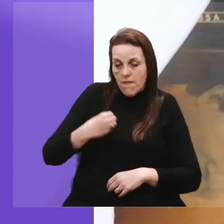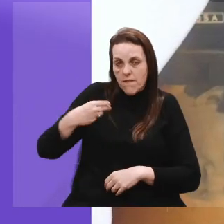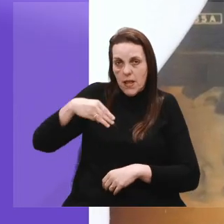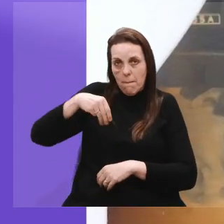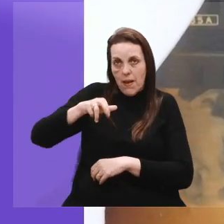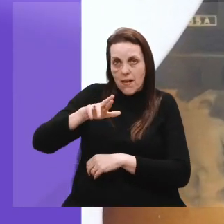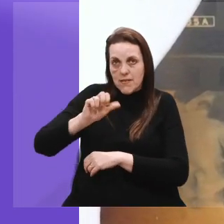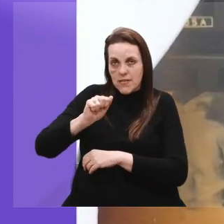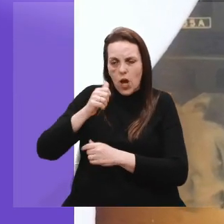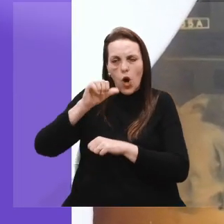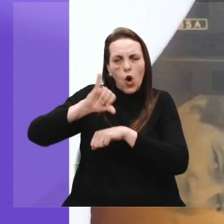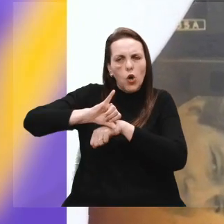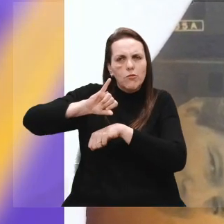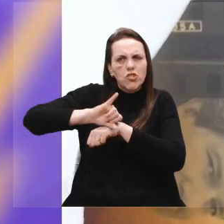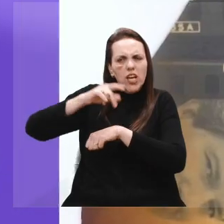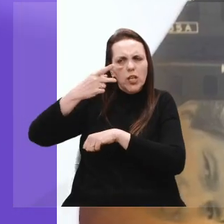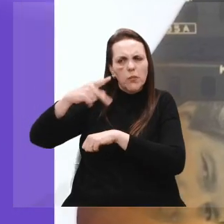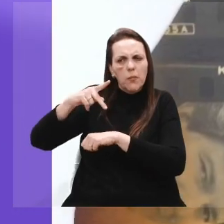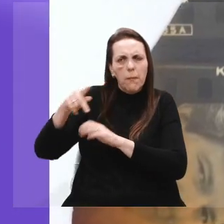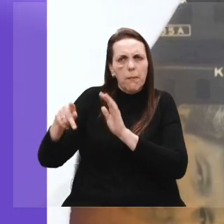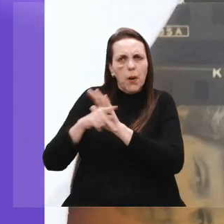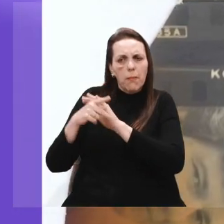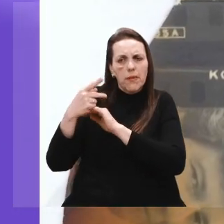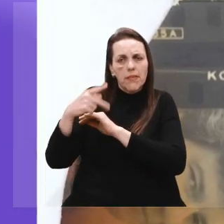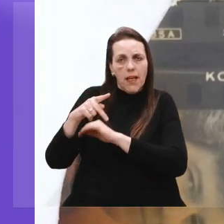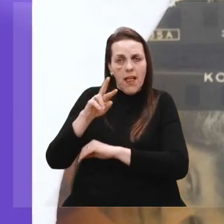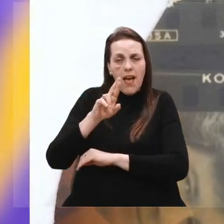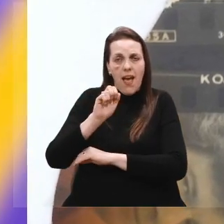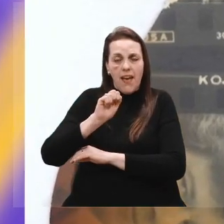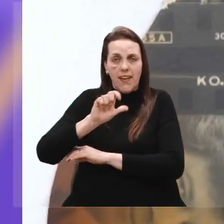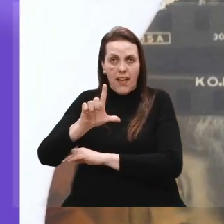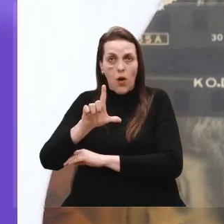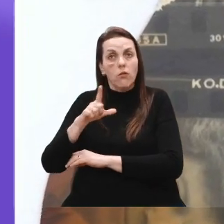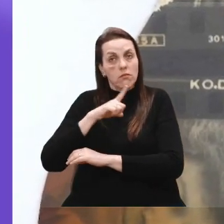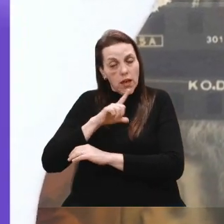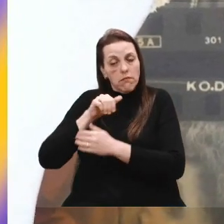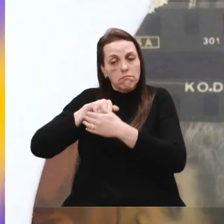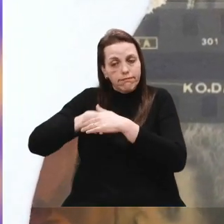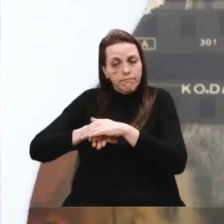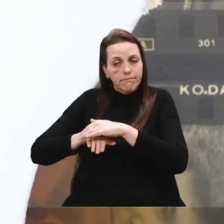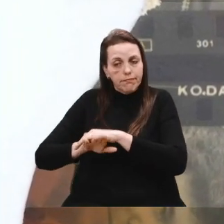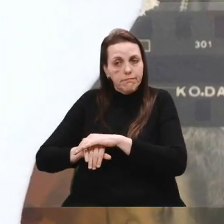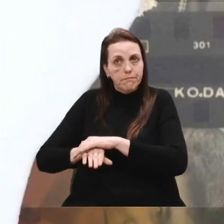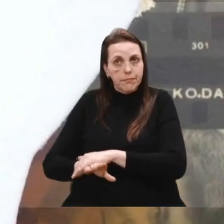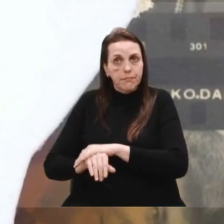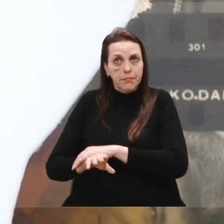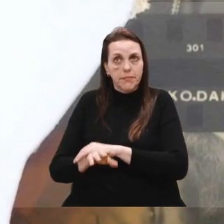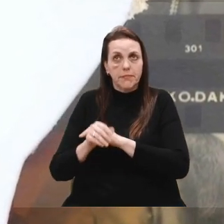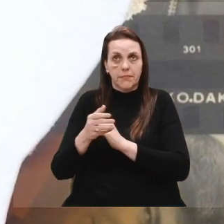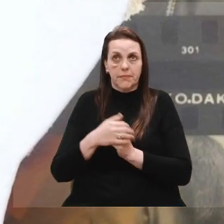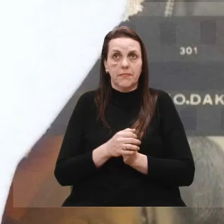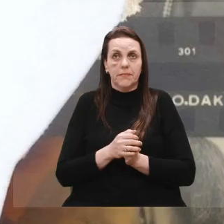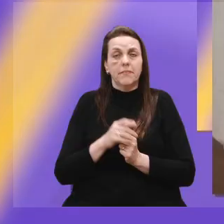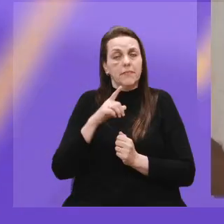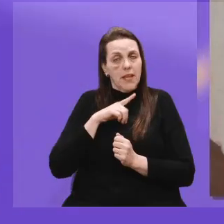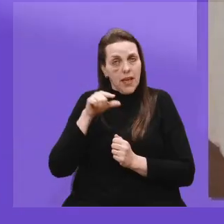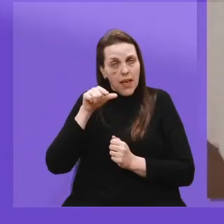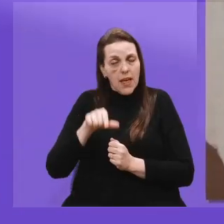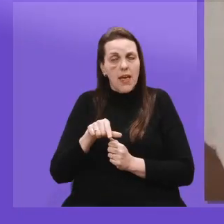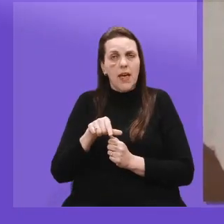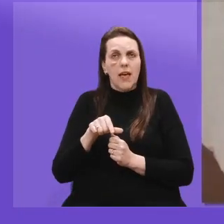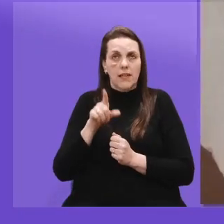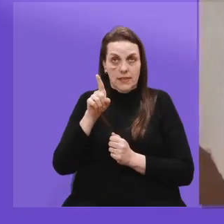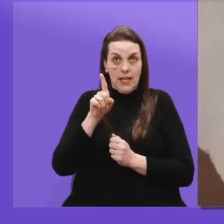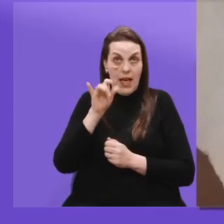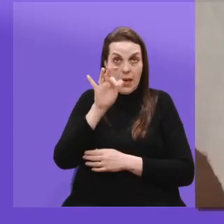Márcia tem de objetos que a própria Raquel... Márcia, a filha dela. Isso, que a própria Raquel foi guardando. As imagens, algumas coisas da Centro de Memória que você participou